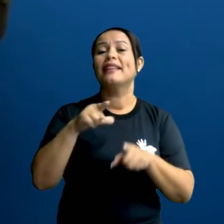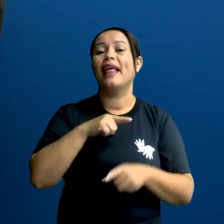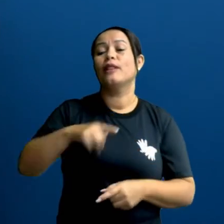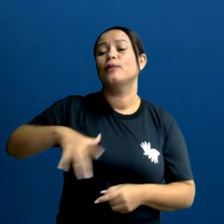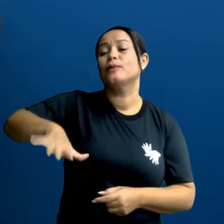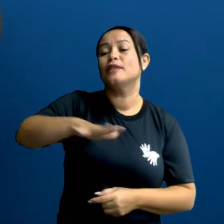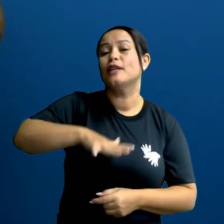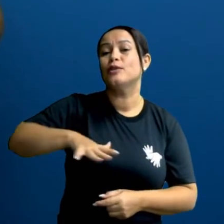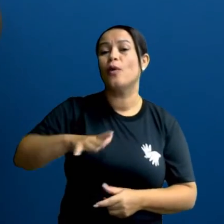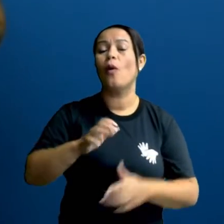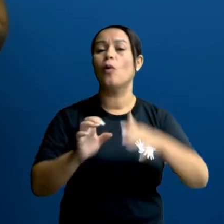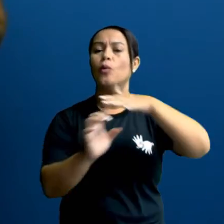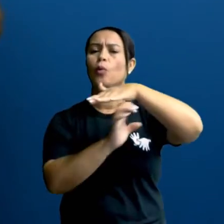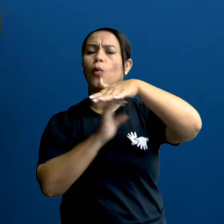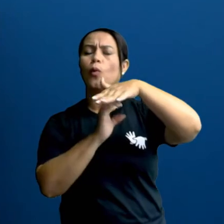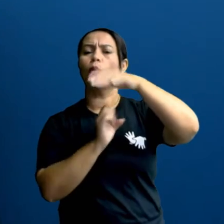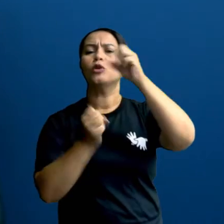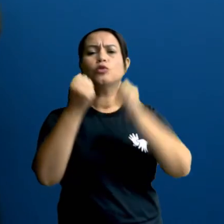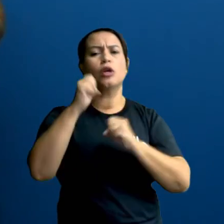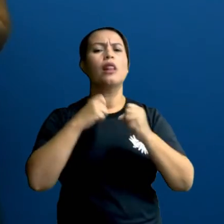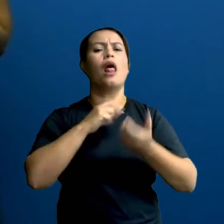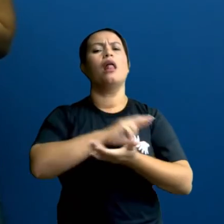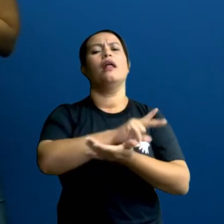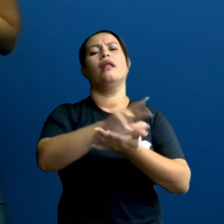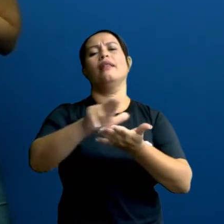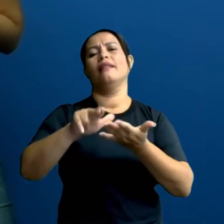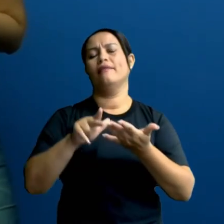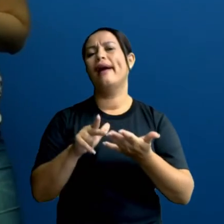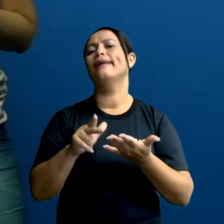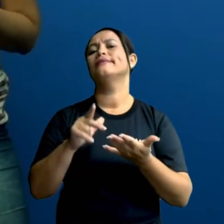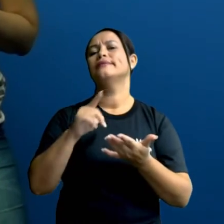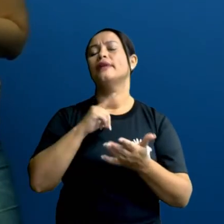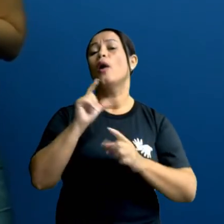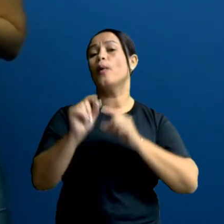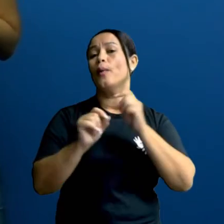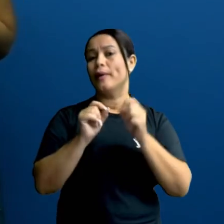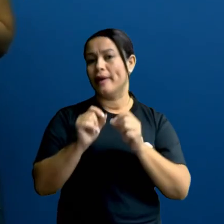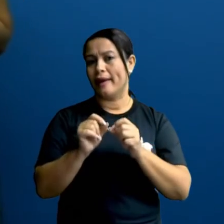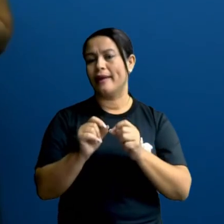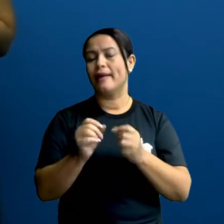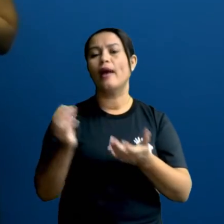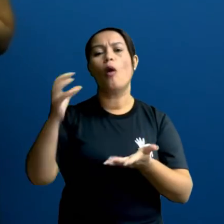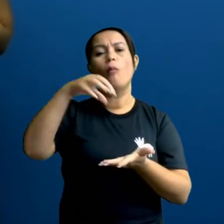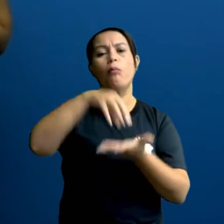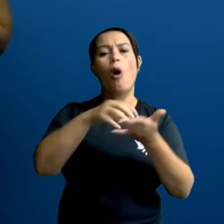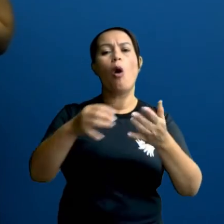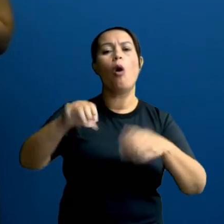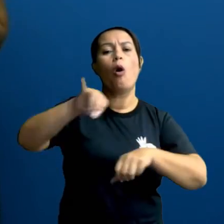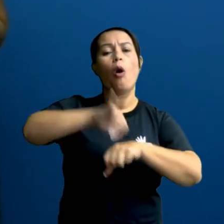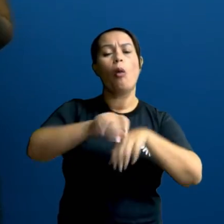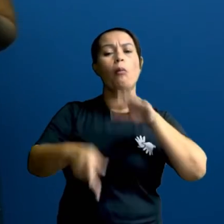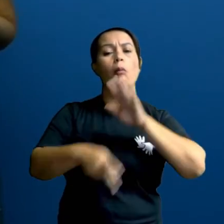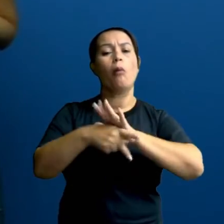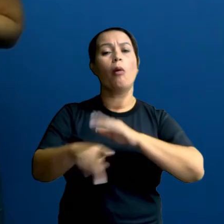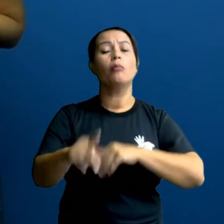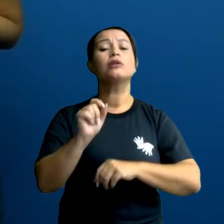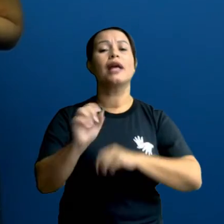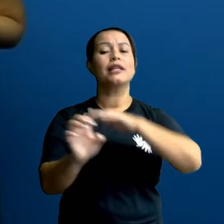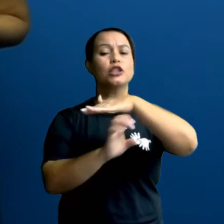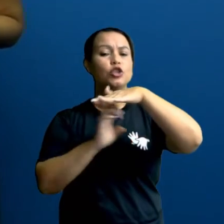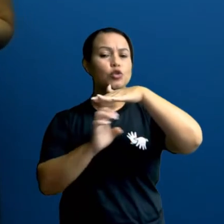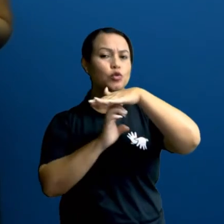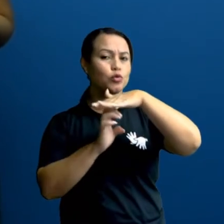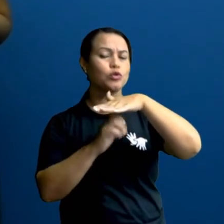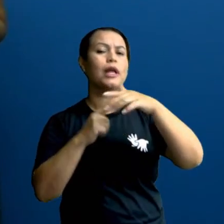temos várias fábricas na nossa região, né? E aí constitui seu polo industrial, o polo industrial aqui da nossa cidade. As